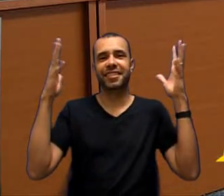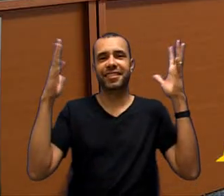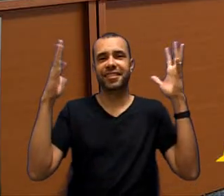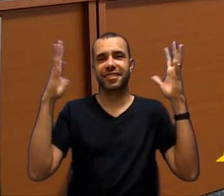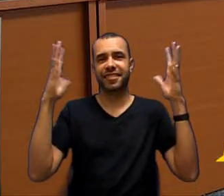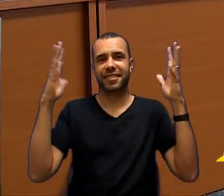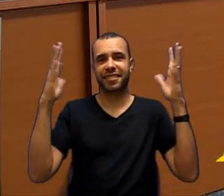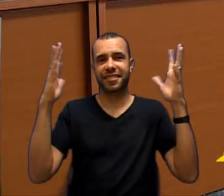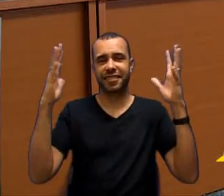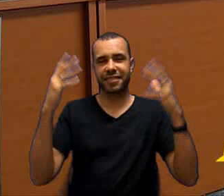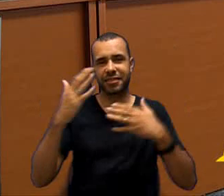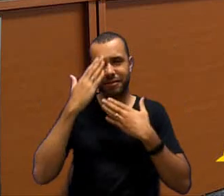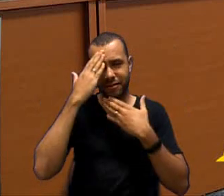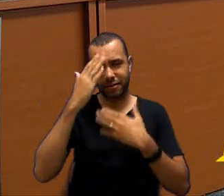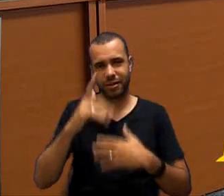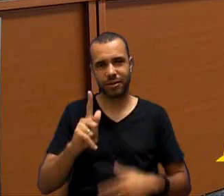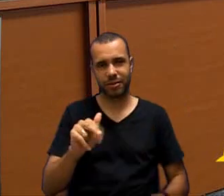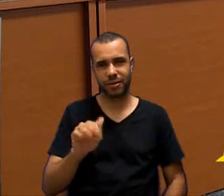Obrigado, Gustavo.